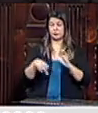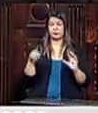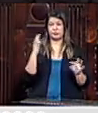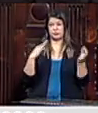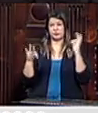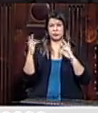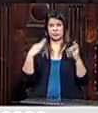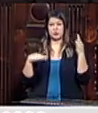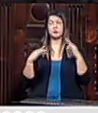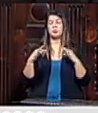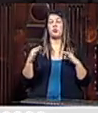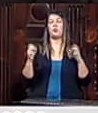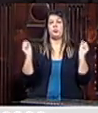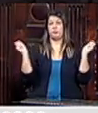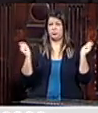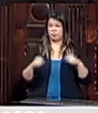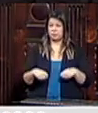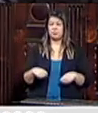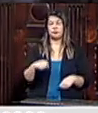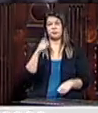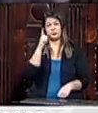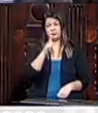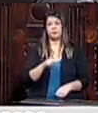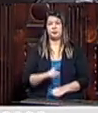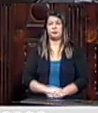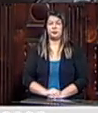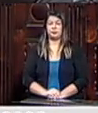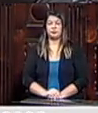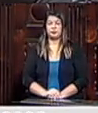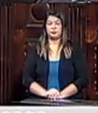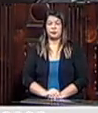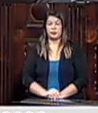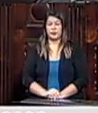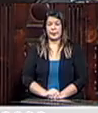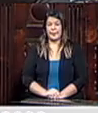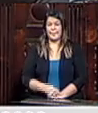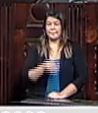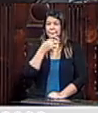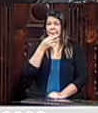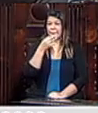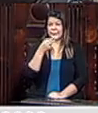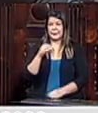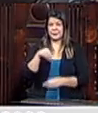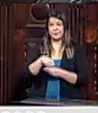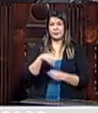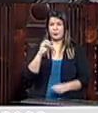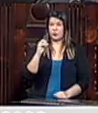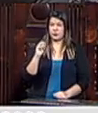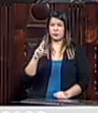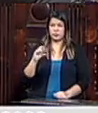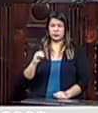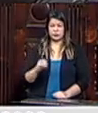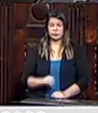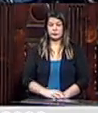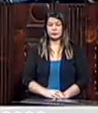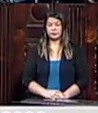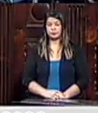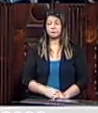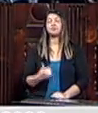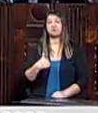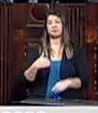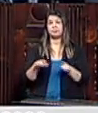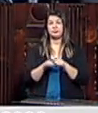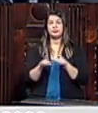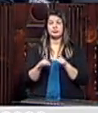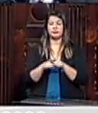turístico venham a ocorrer. Declaração de voto, deputado Carlos Osório. Senhor presidente, eu também